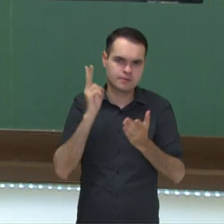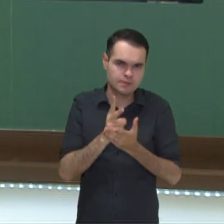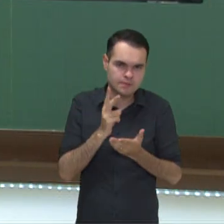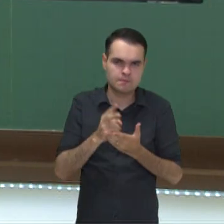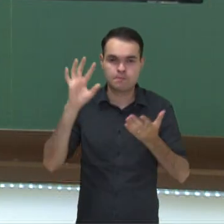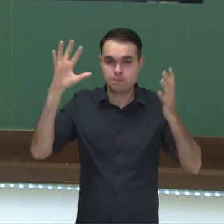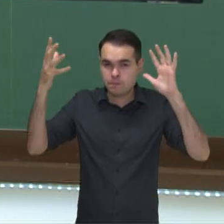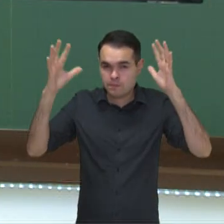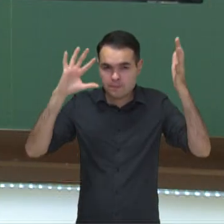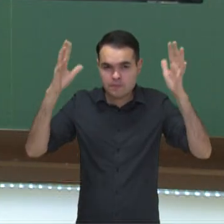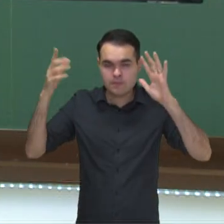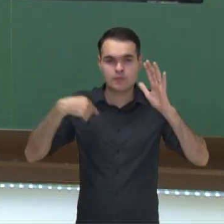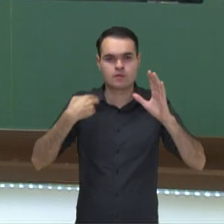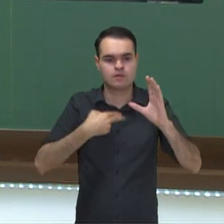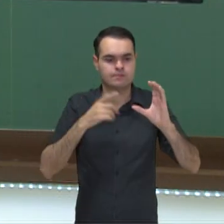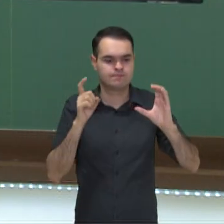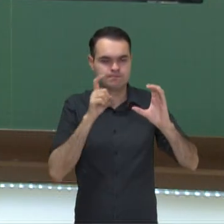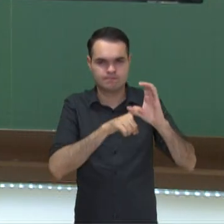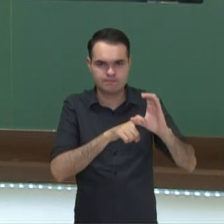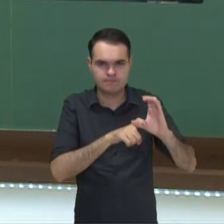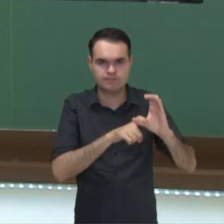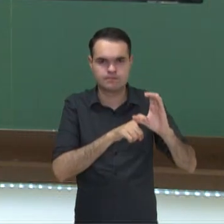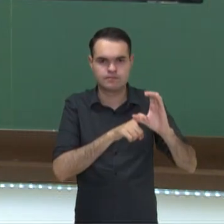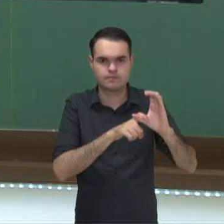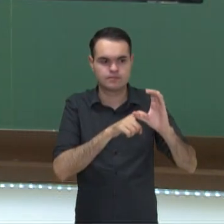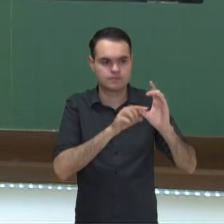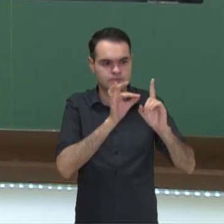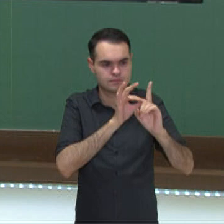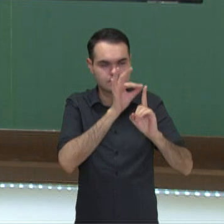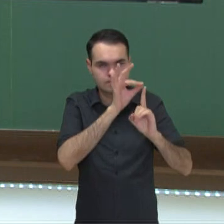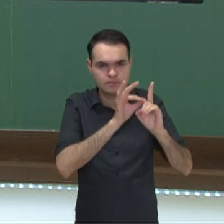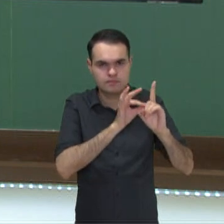nós dependemos do tempo, do clima, para